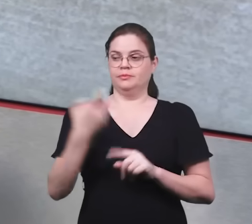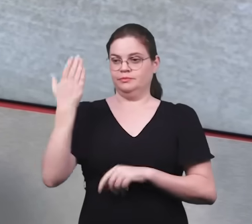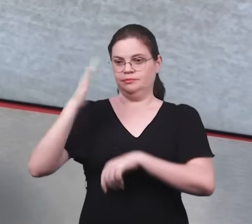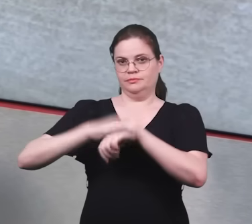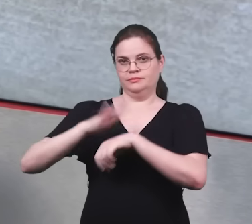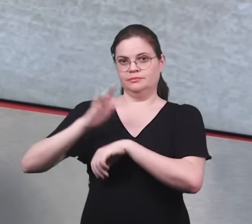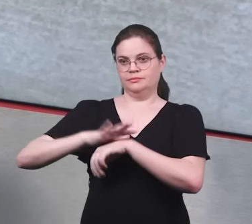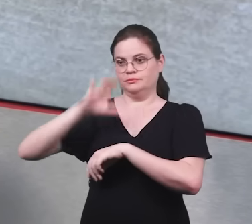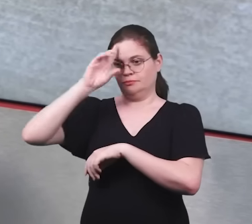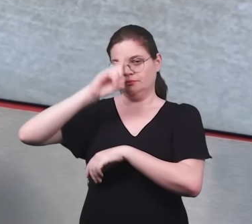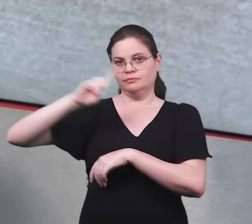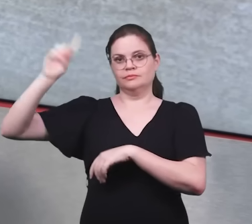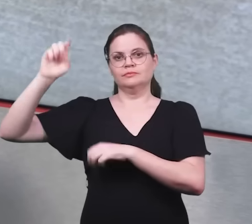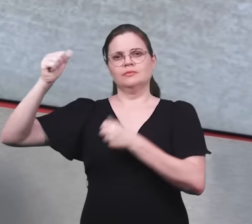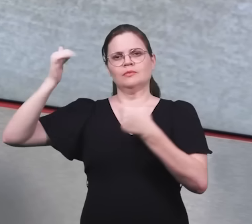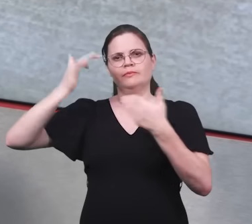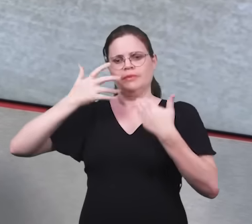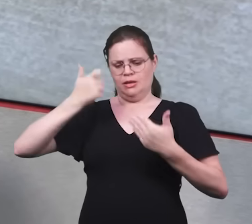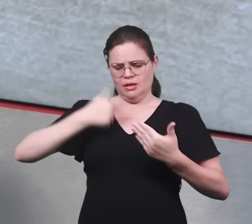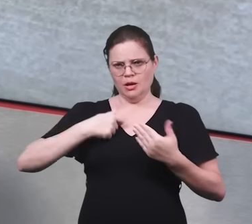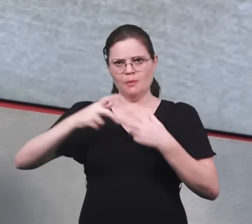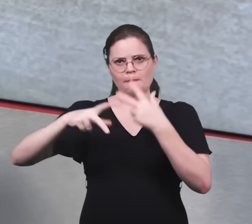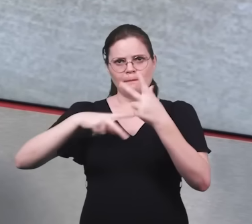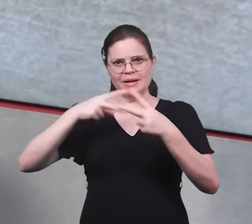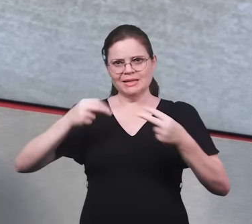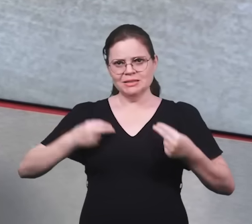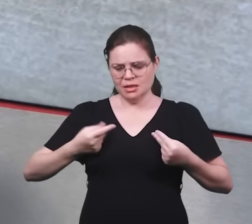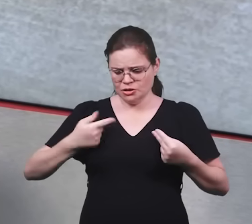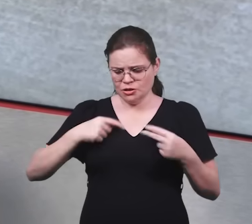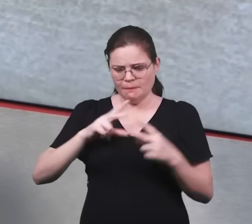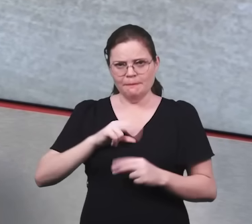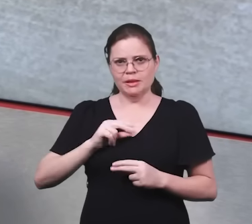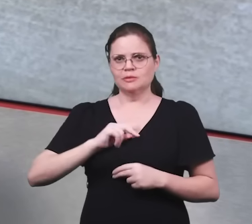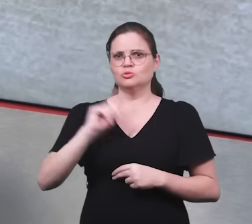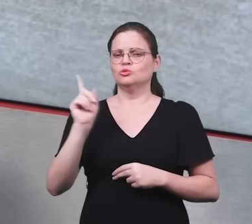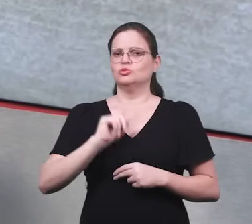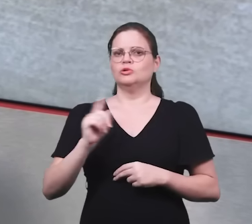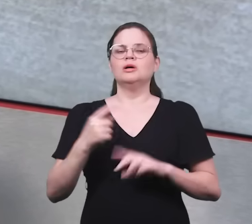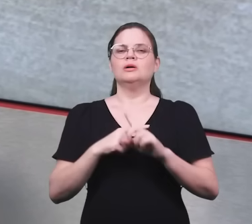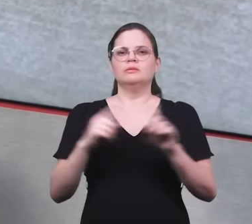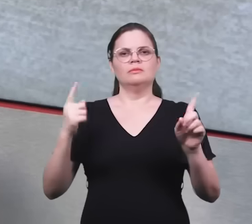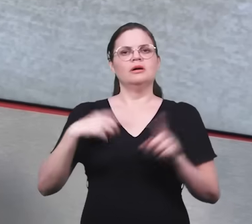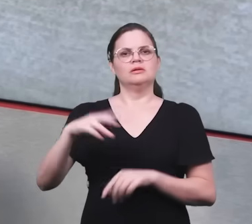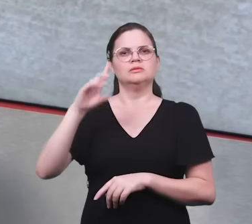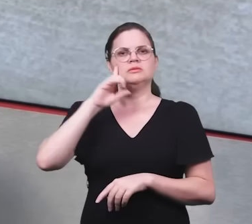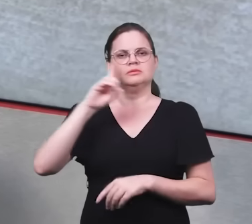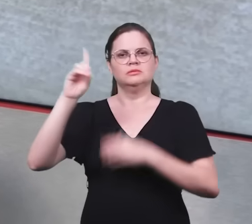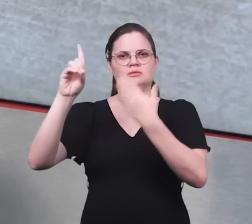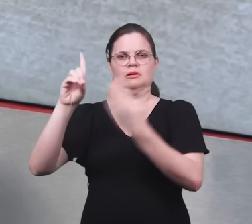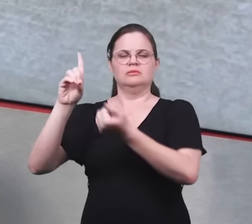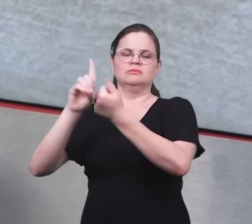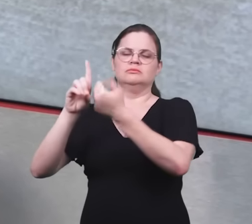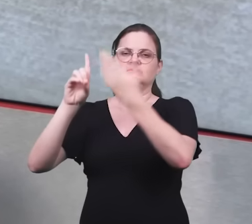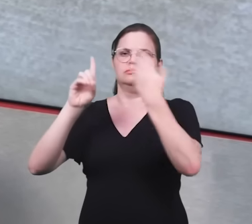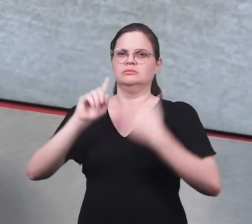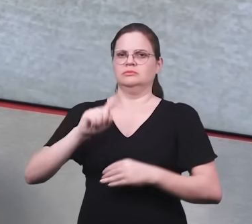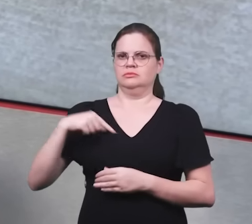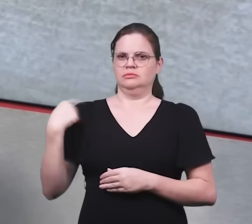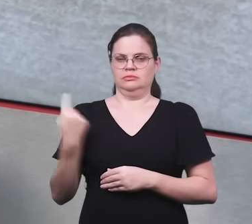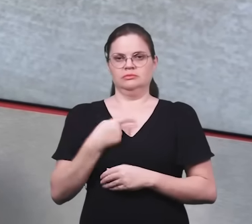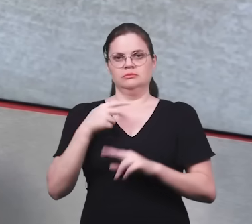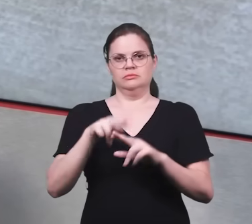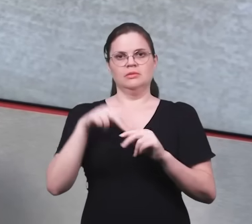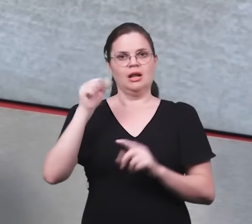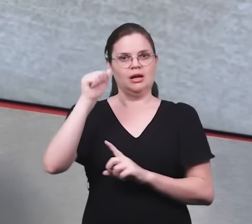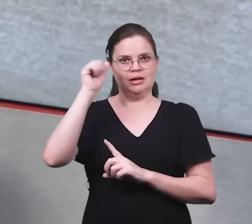nós como um favor não merecido, nós não tivemos merecimento algum, mas Ele veio a nós pela